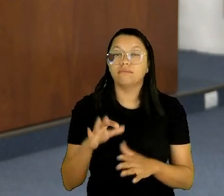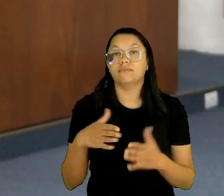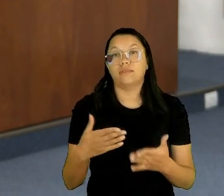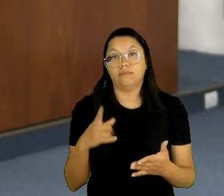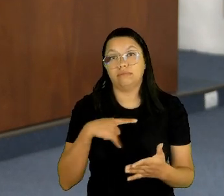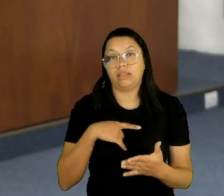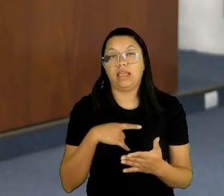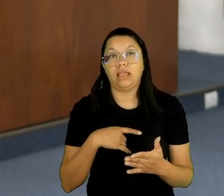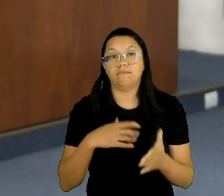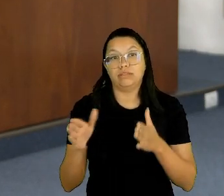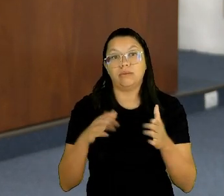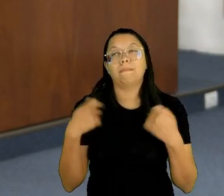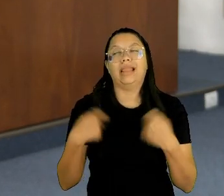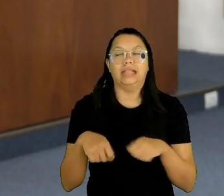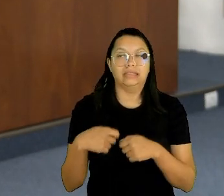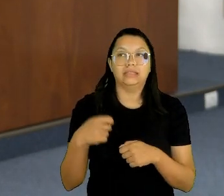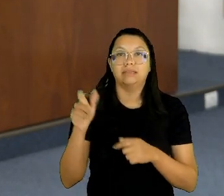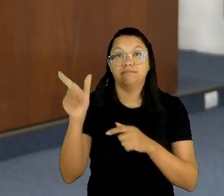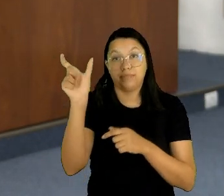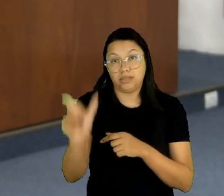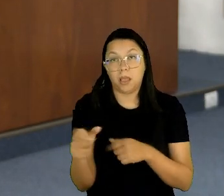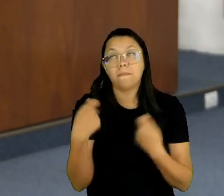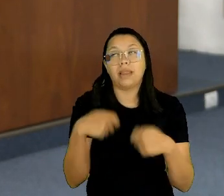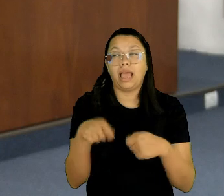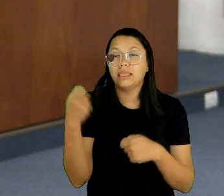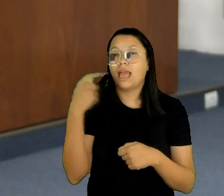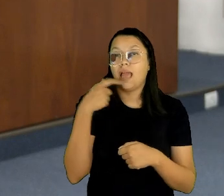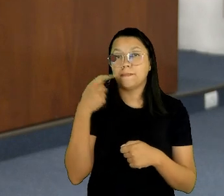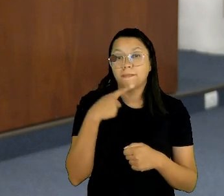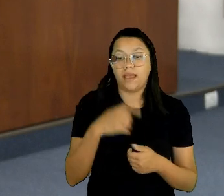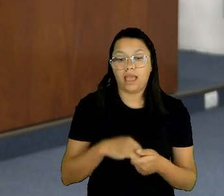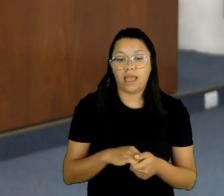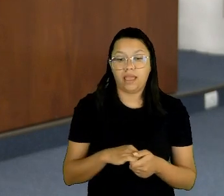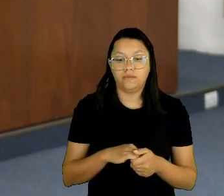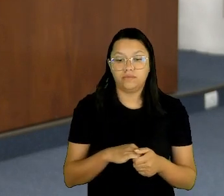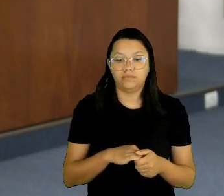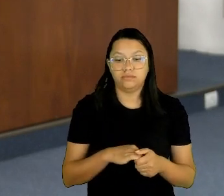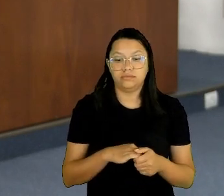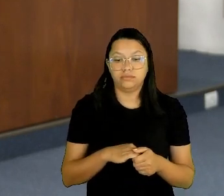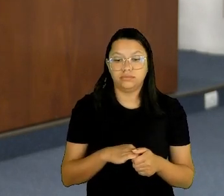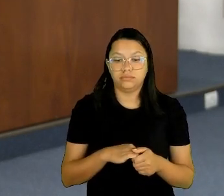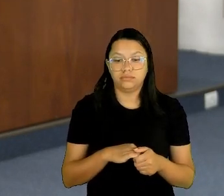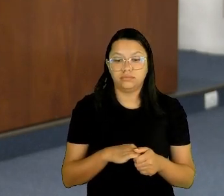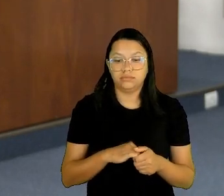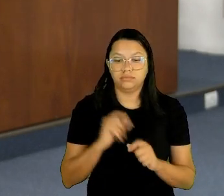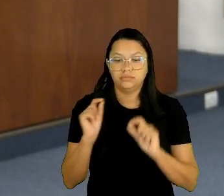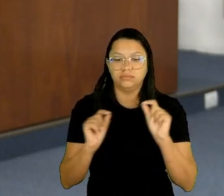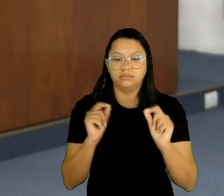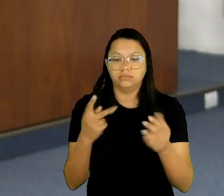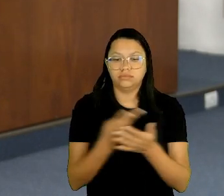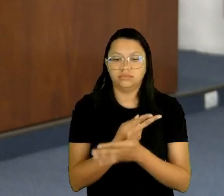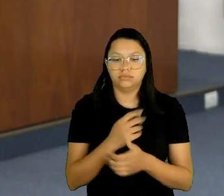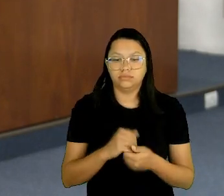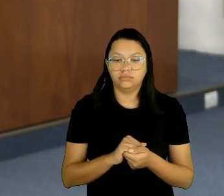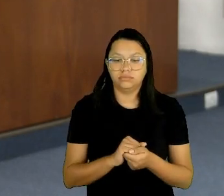a pressão. É claro que tem caso que vai precisar de remédio, mas mesmo... Tá ruim,